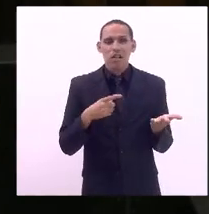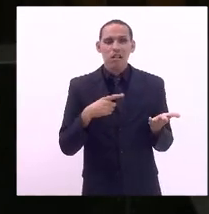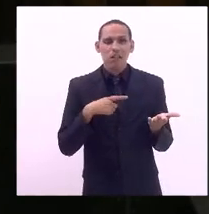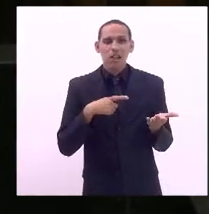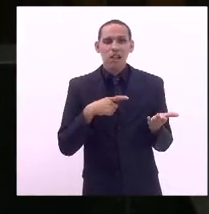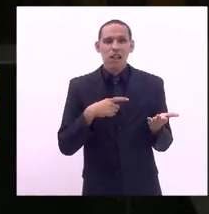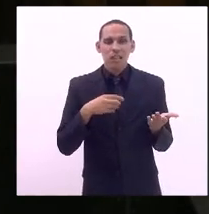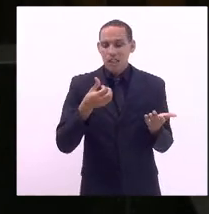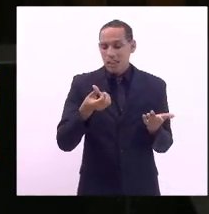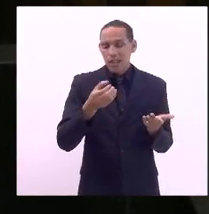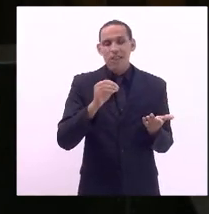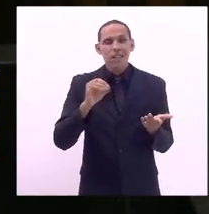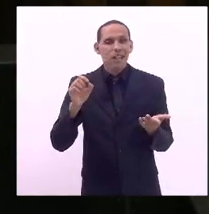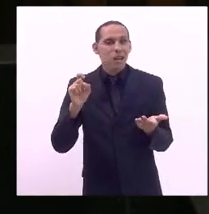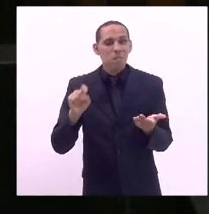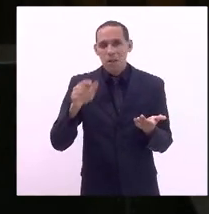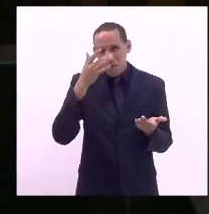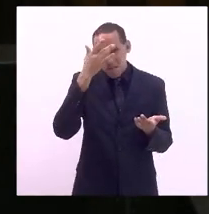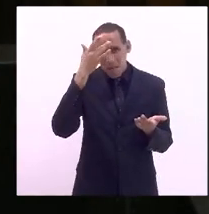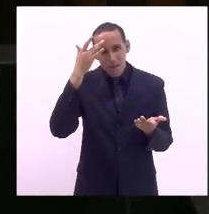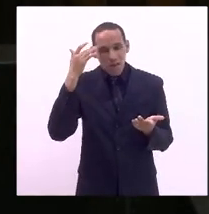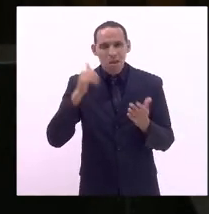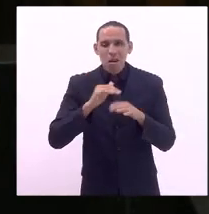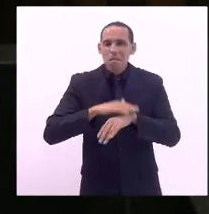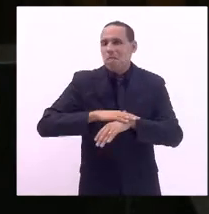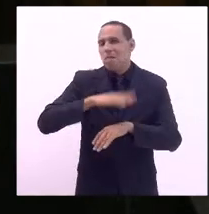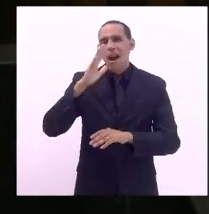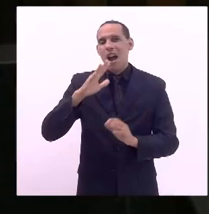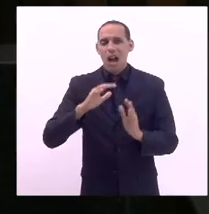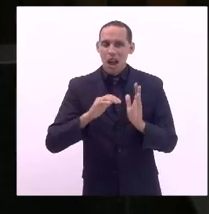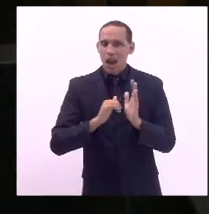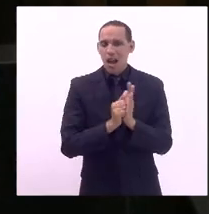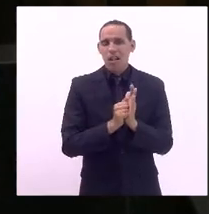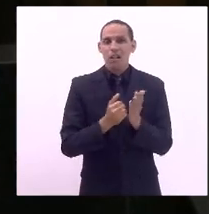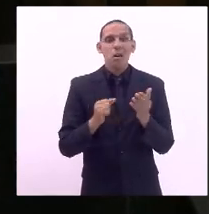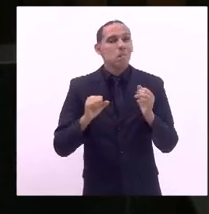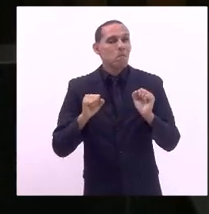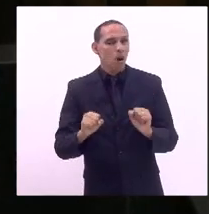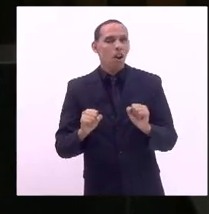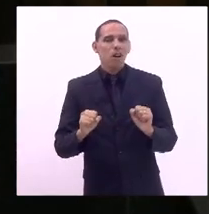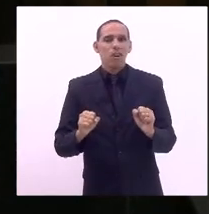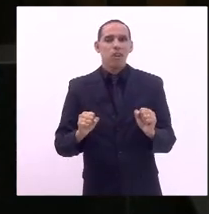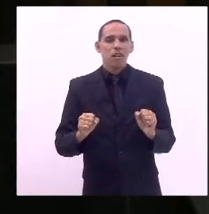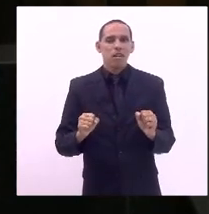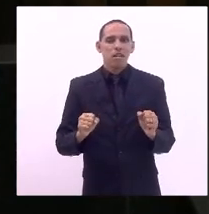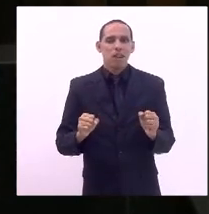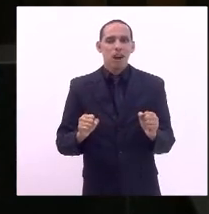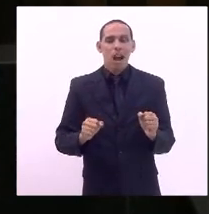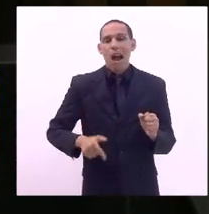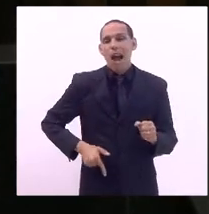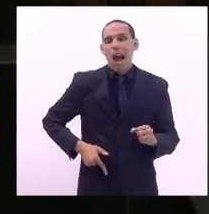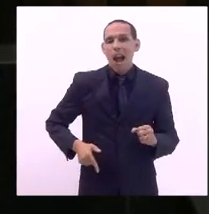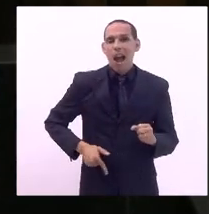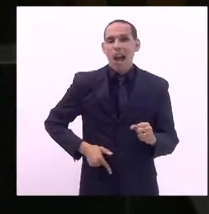de 600 mil pessoas cadastradas no Brasil podendo ter acesso a até 60